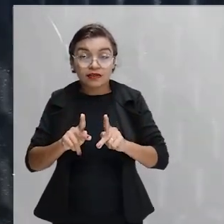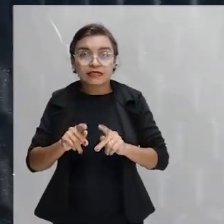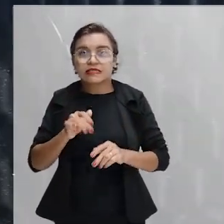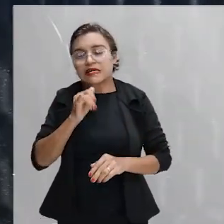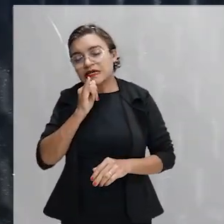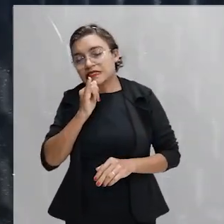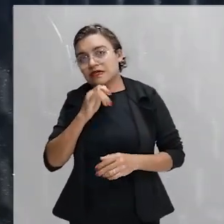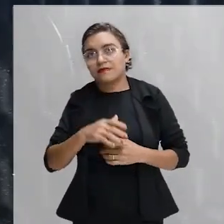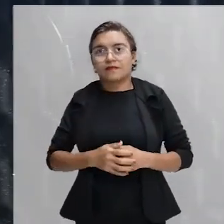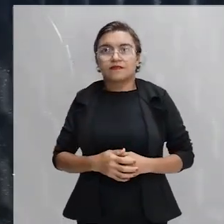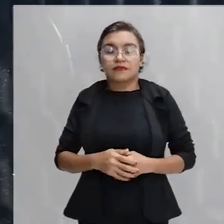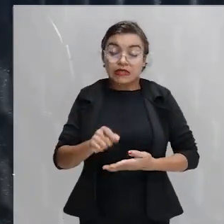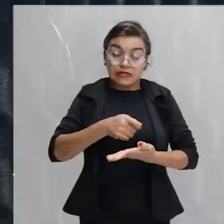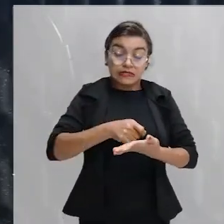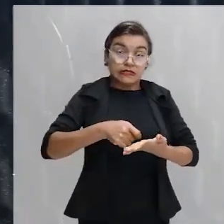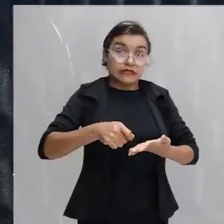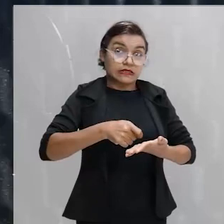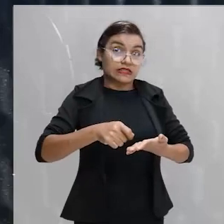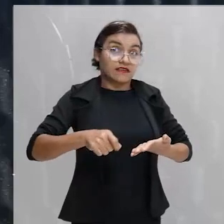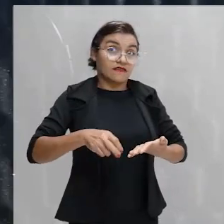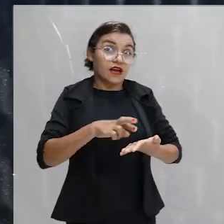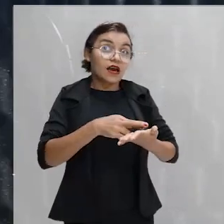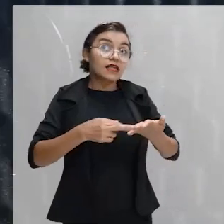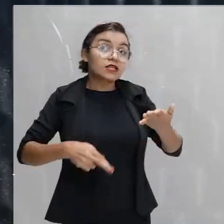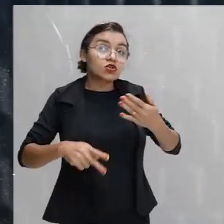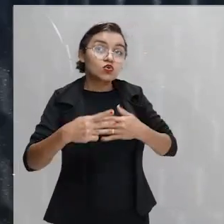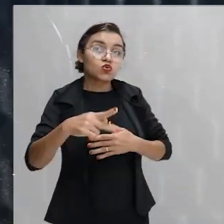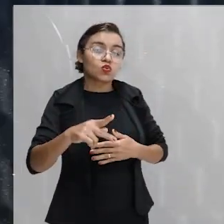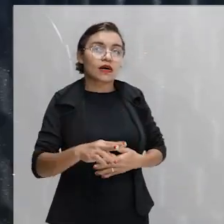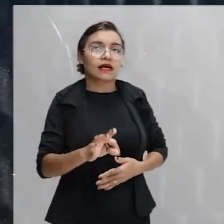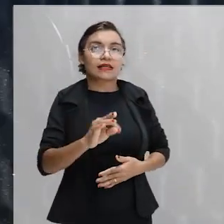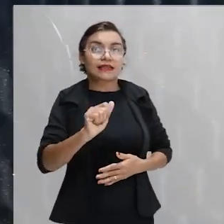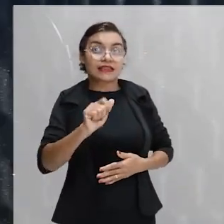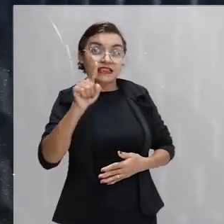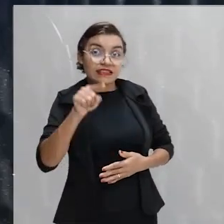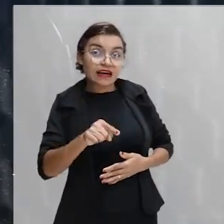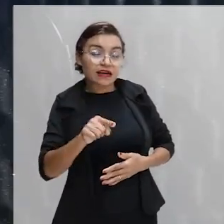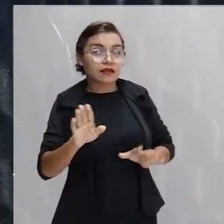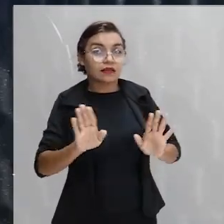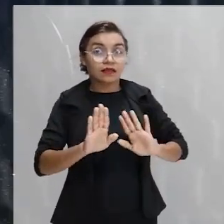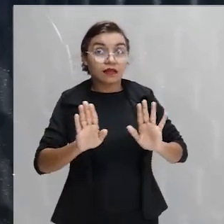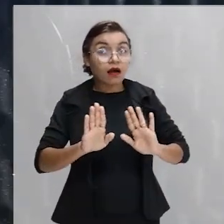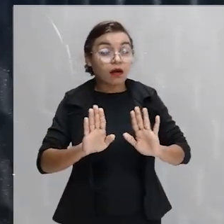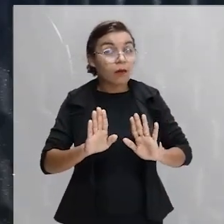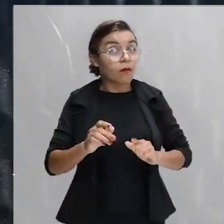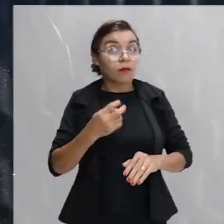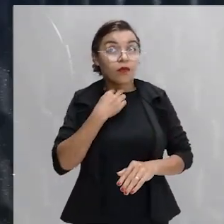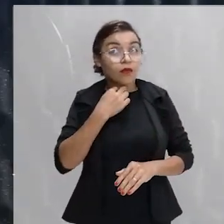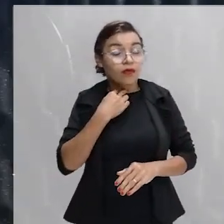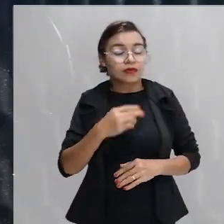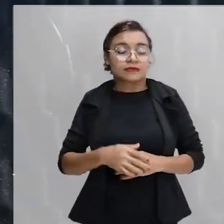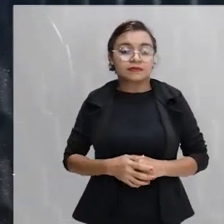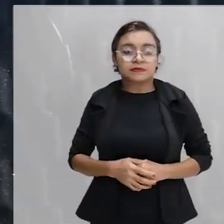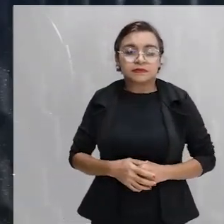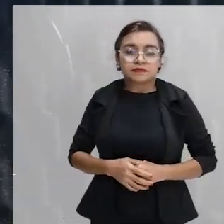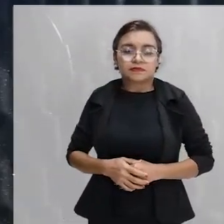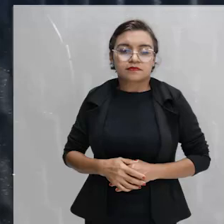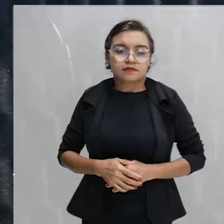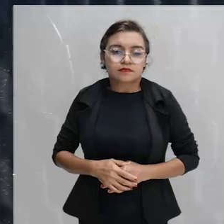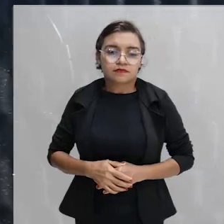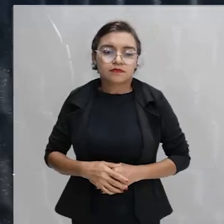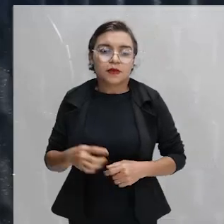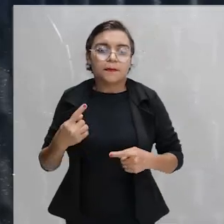escrever isso aí na sua redação. Tá faz parte da coloquialidade, ok?